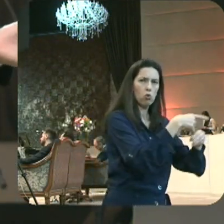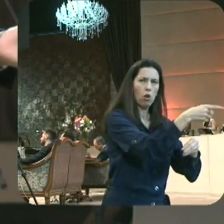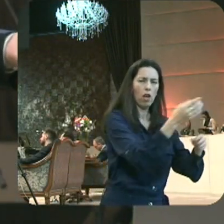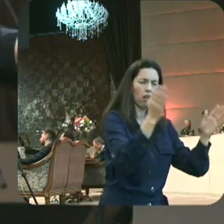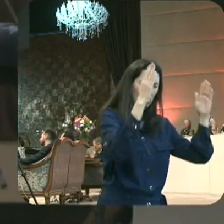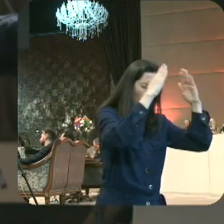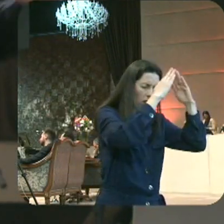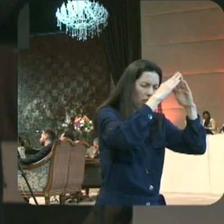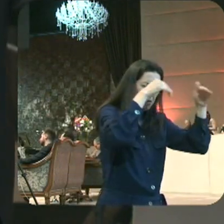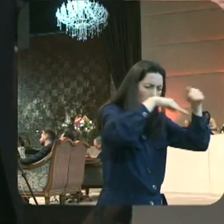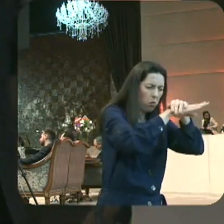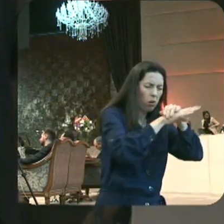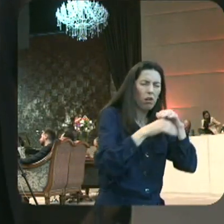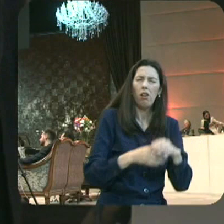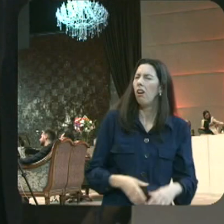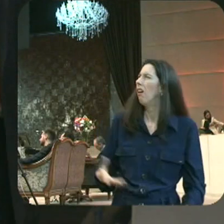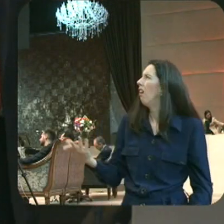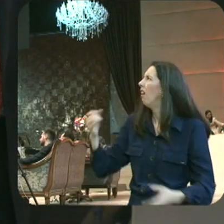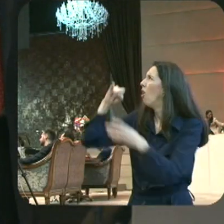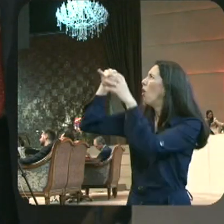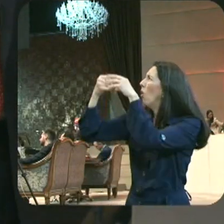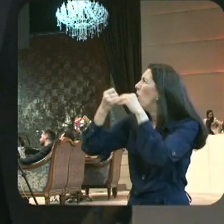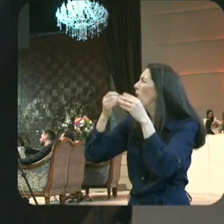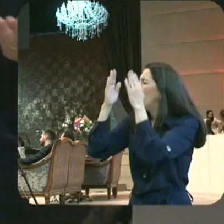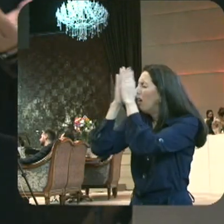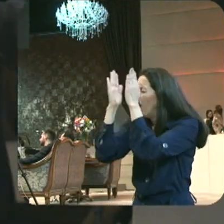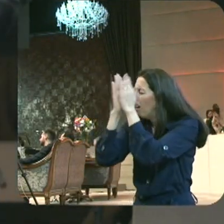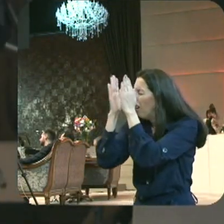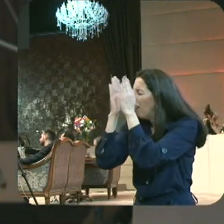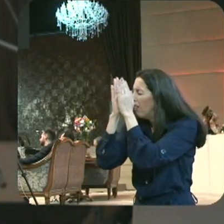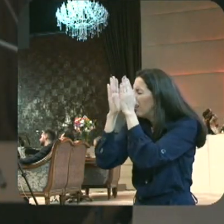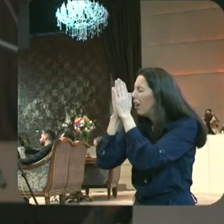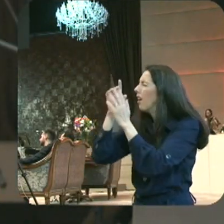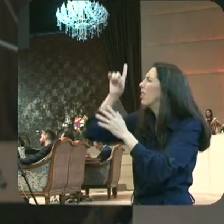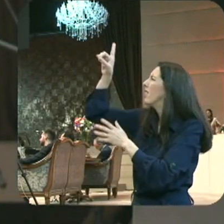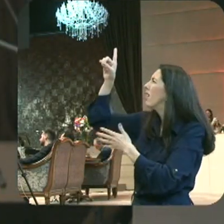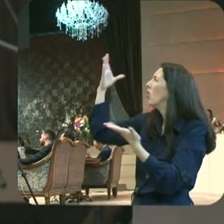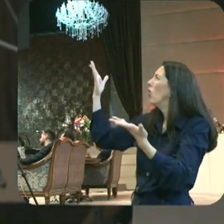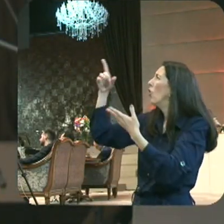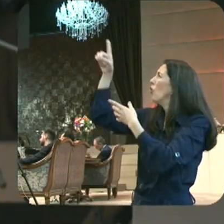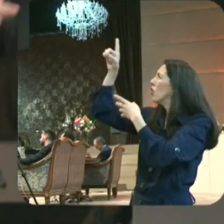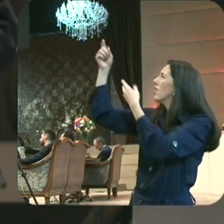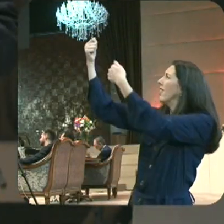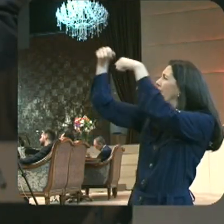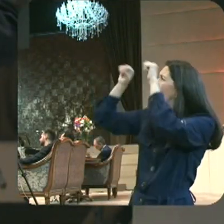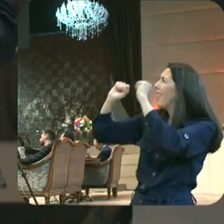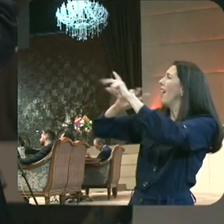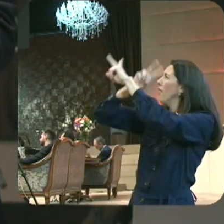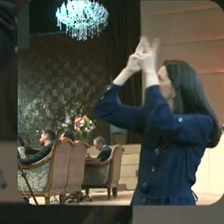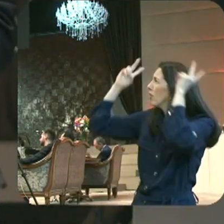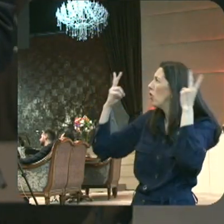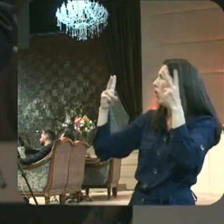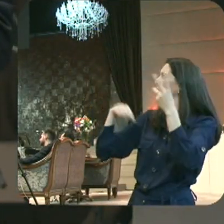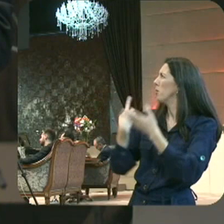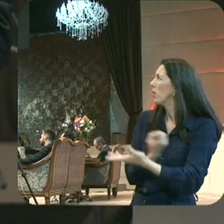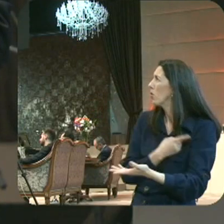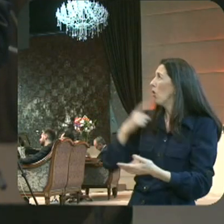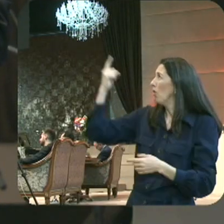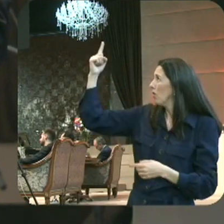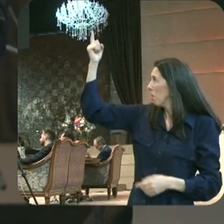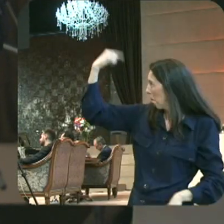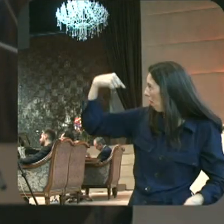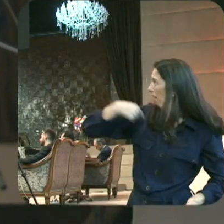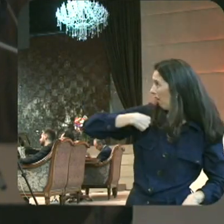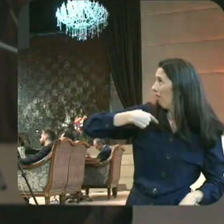Senhor, o Senhor me mandou para cá, o Senhor falou que ia dar toda essa terra para a gente,